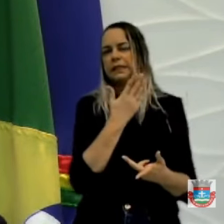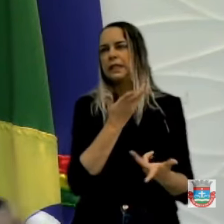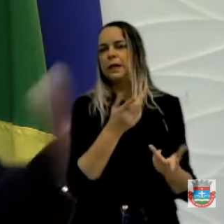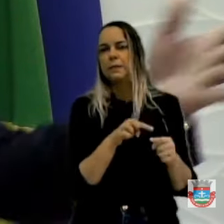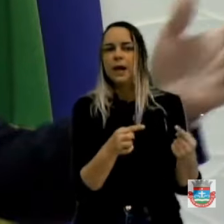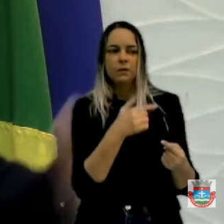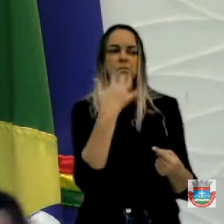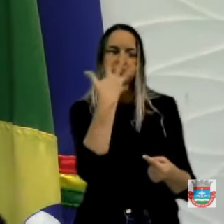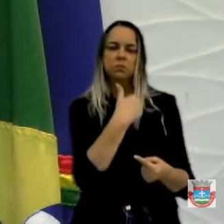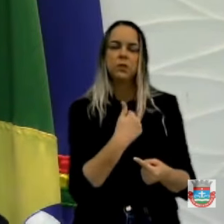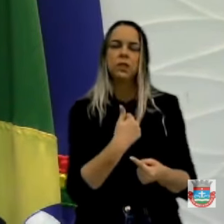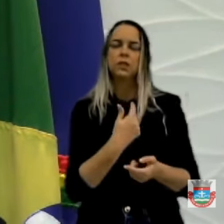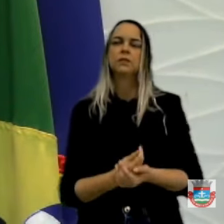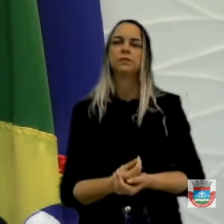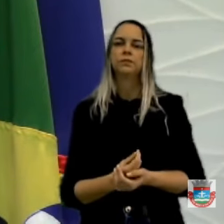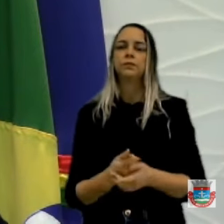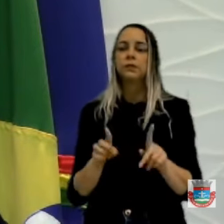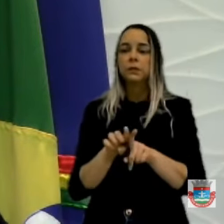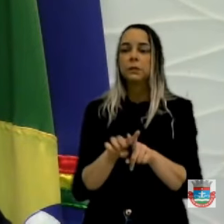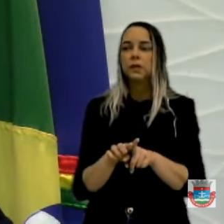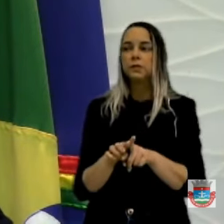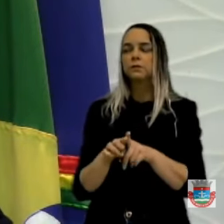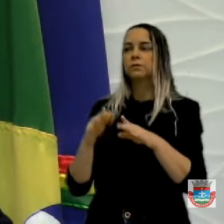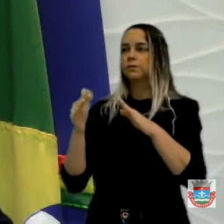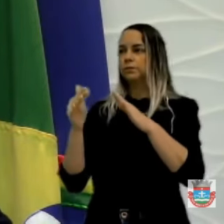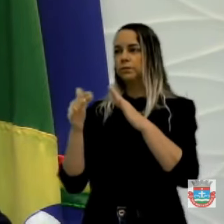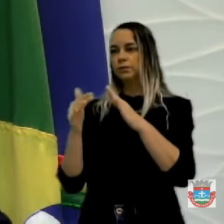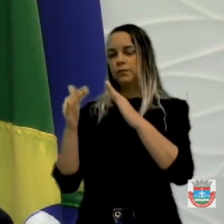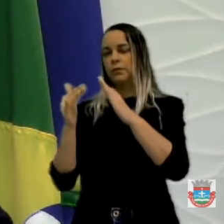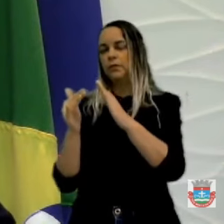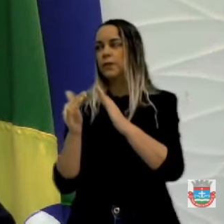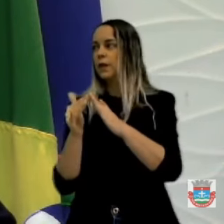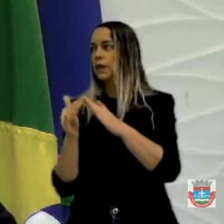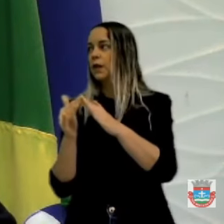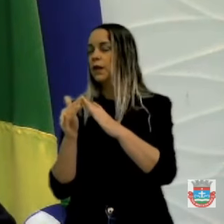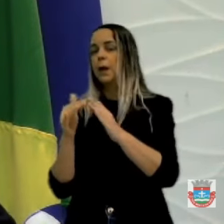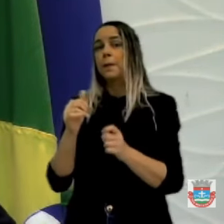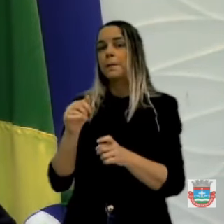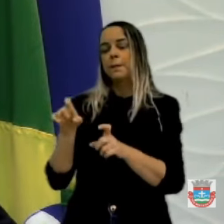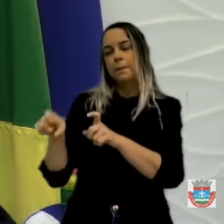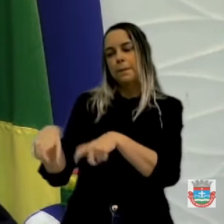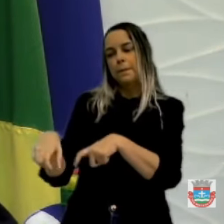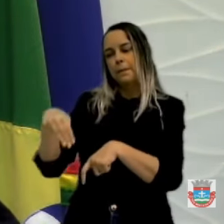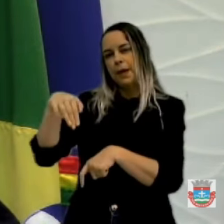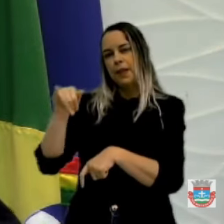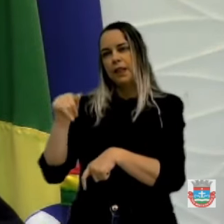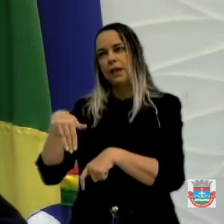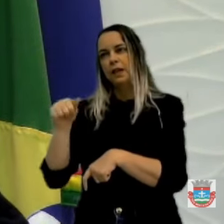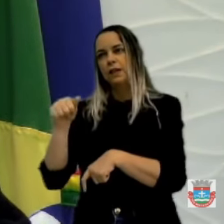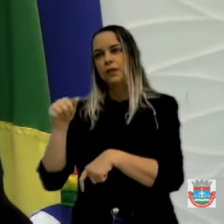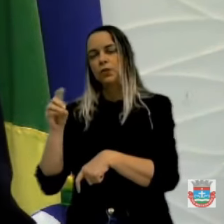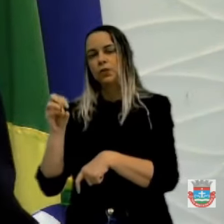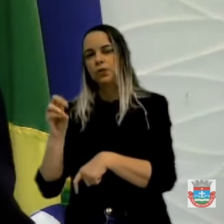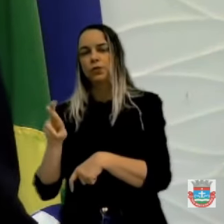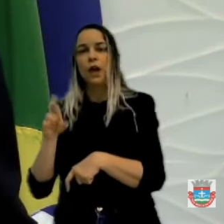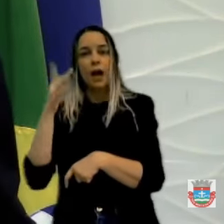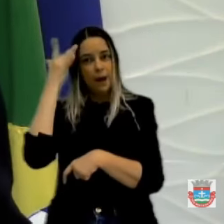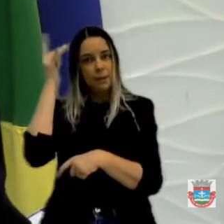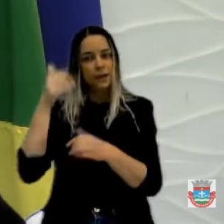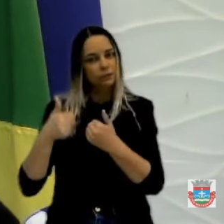a inauguração do posto, do minador, não é isso, Pezinho? Amanhã, não é isso?